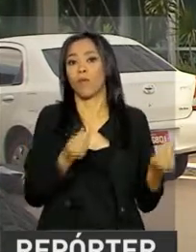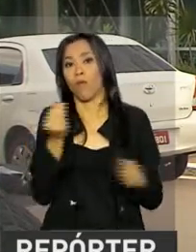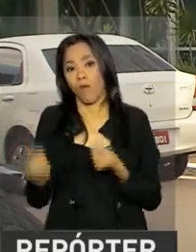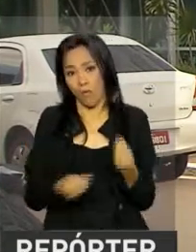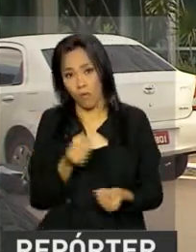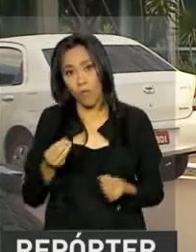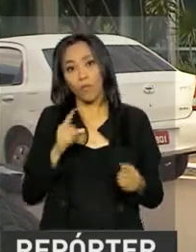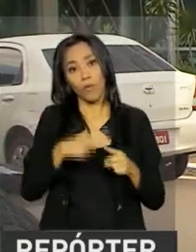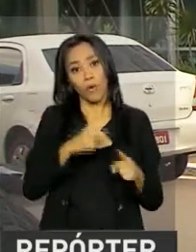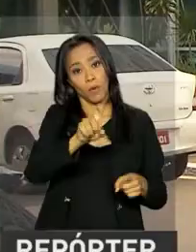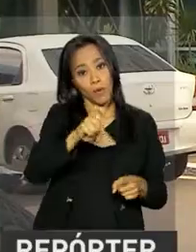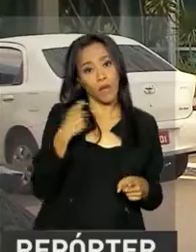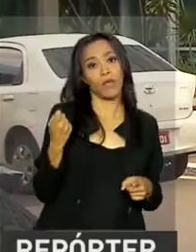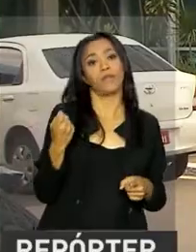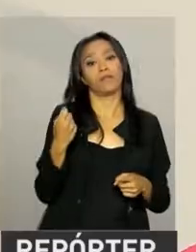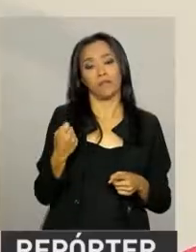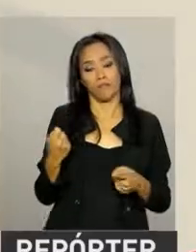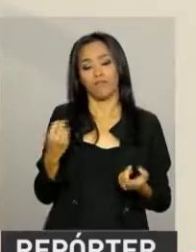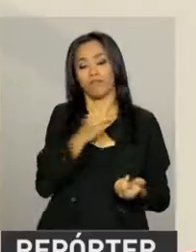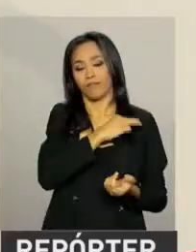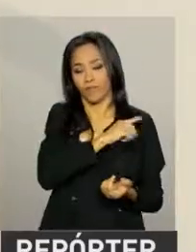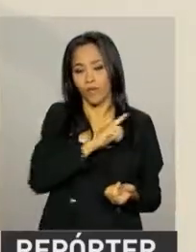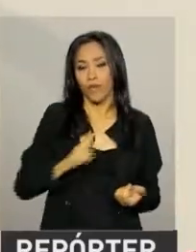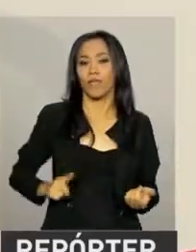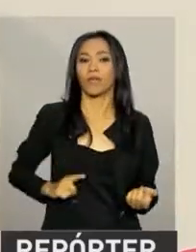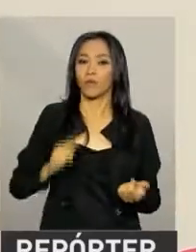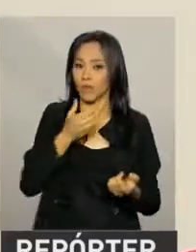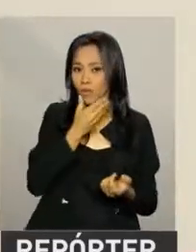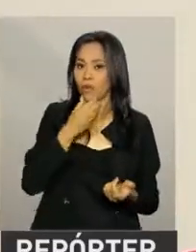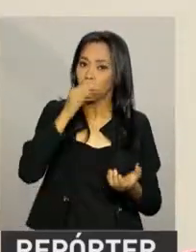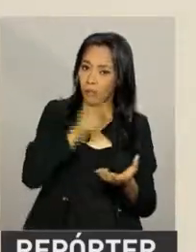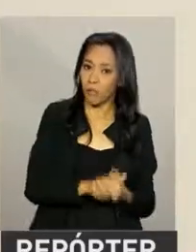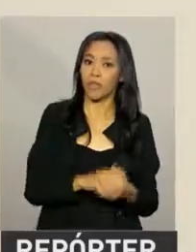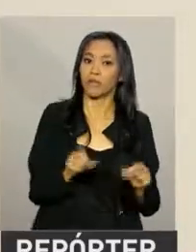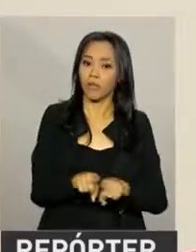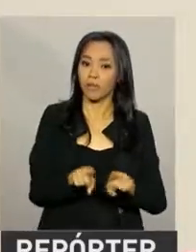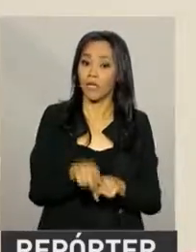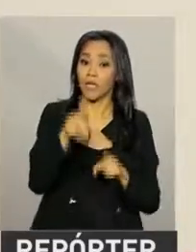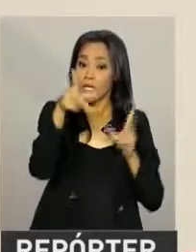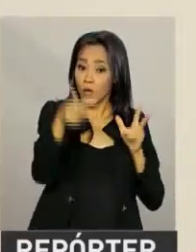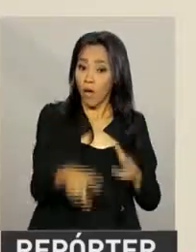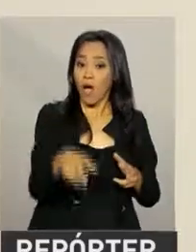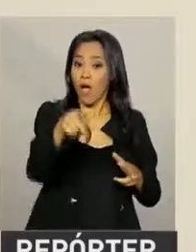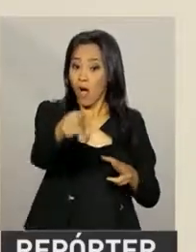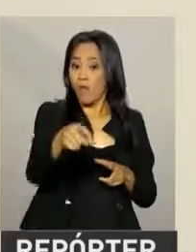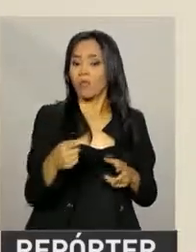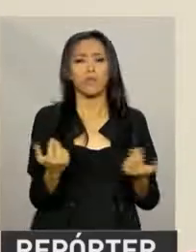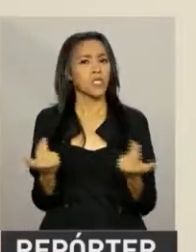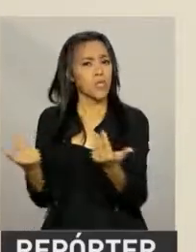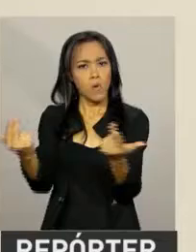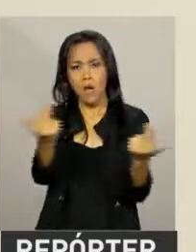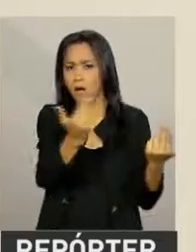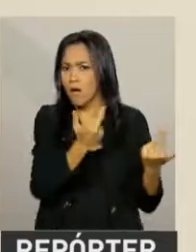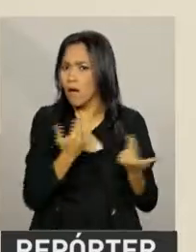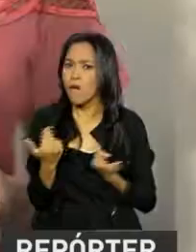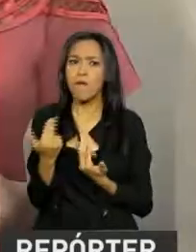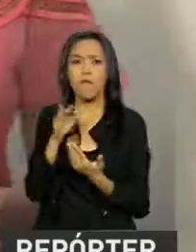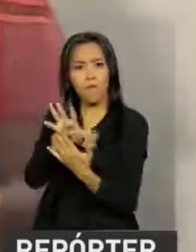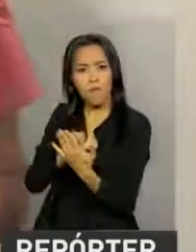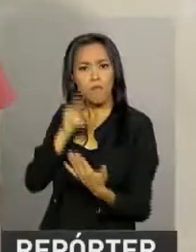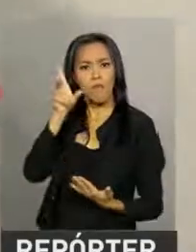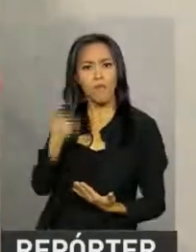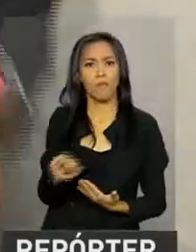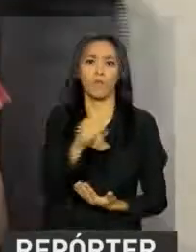ex-governador também está preso luislinda defende que todo caso semelhante recebam o mesmo tratamento da justiça